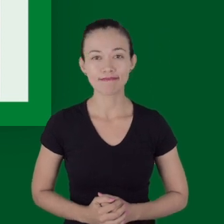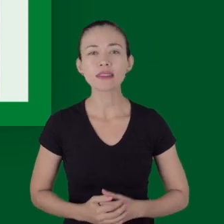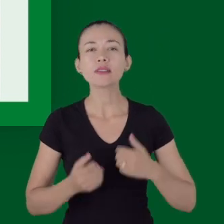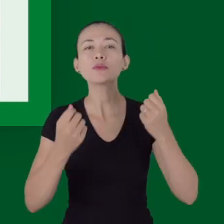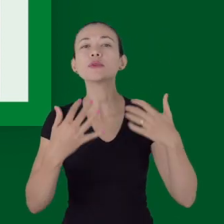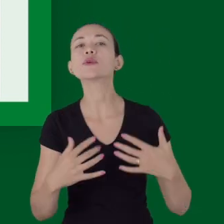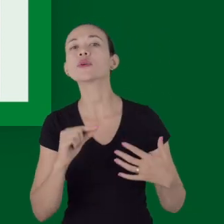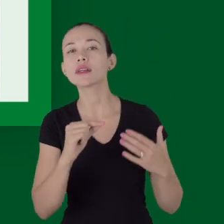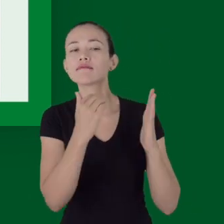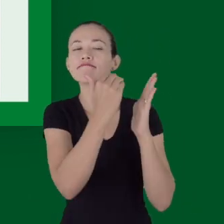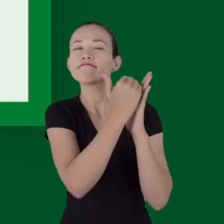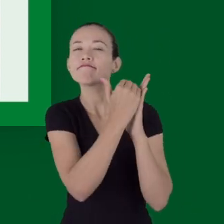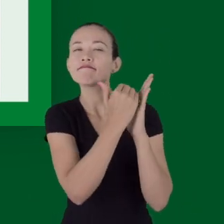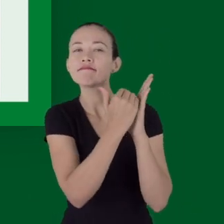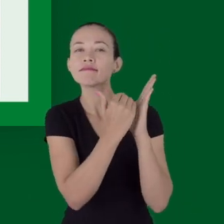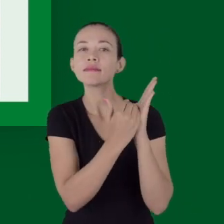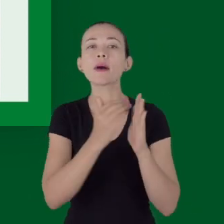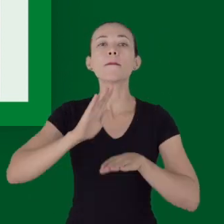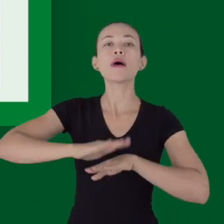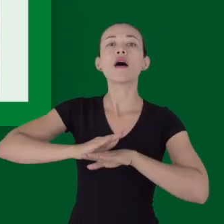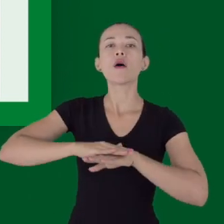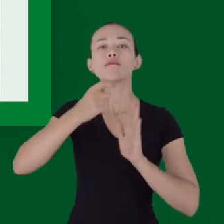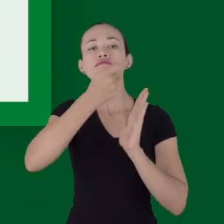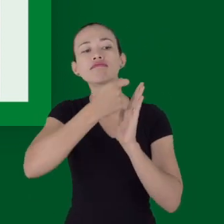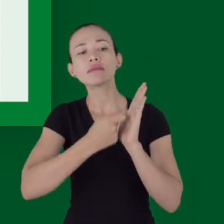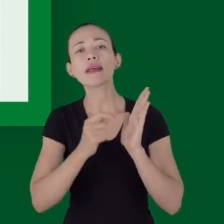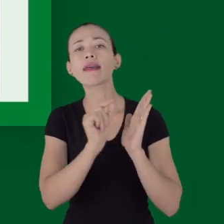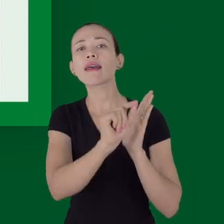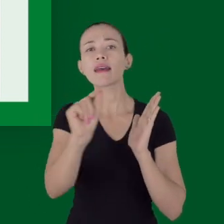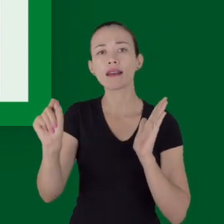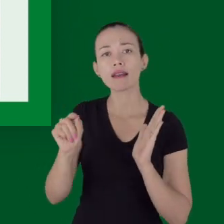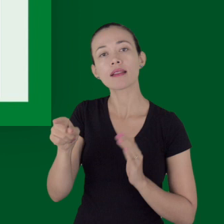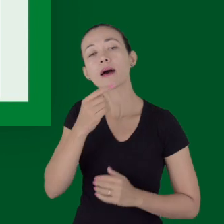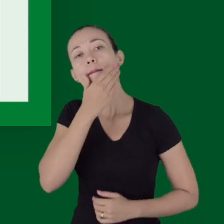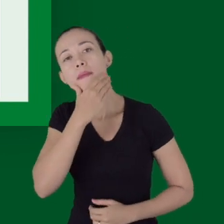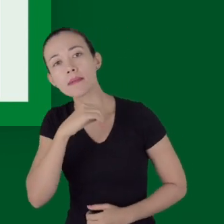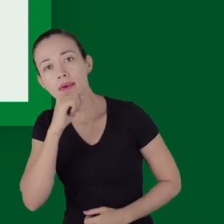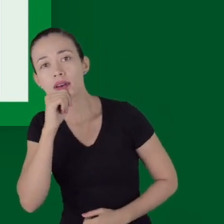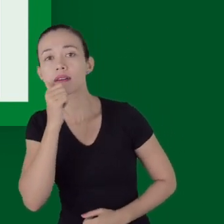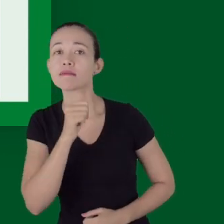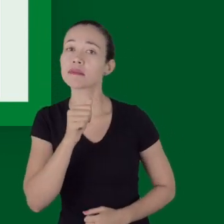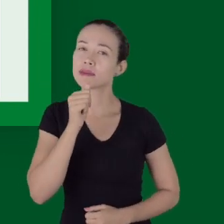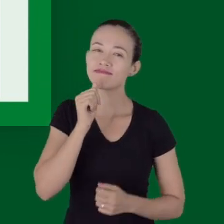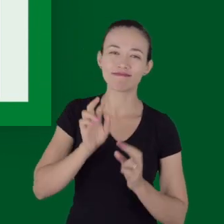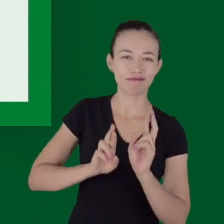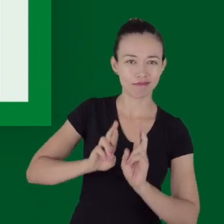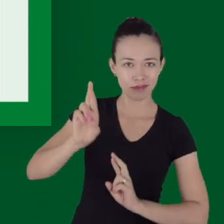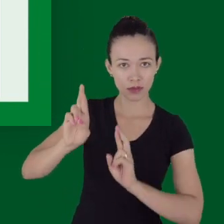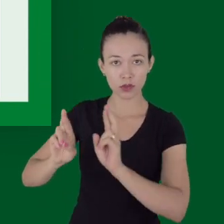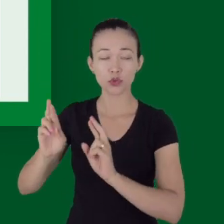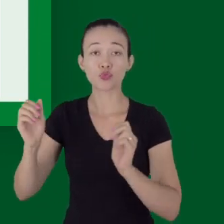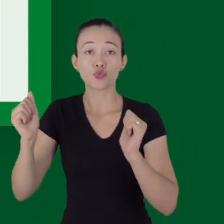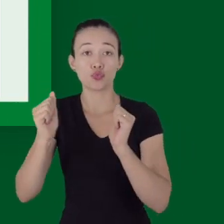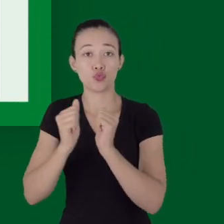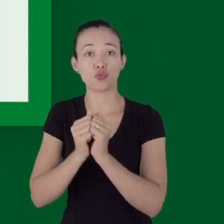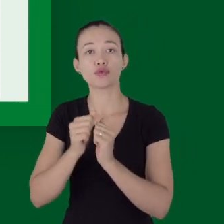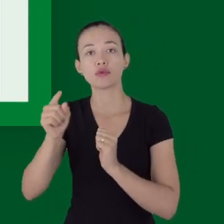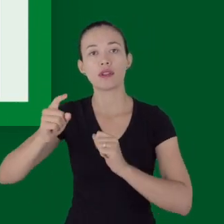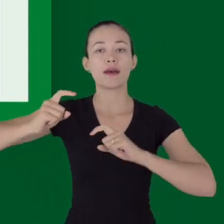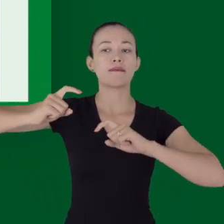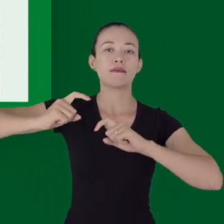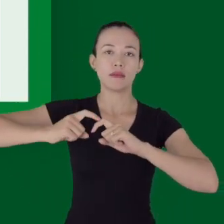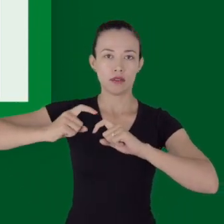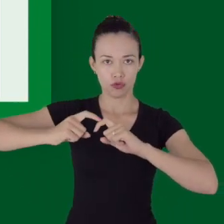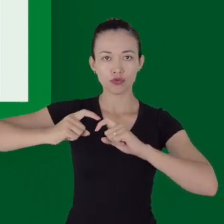Então, como eu falei nesse quadro aqui, explicado que quem deve preencher o documento, né, que são os pais,